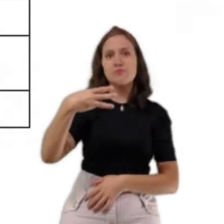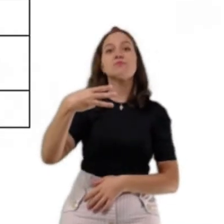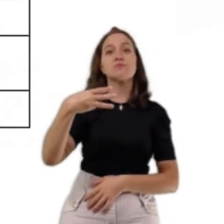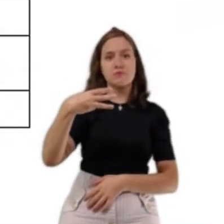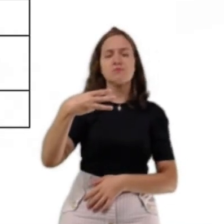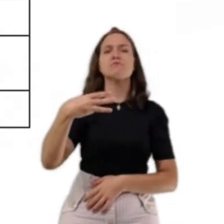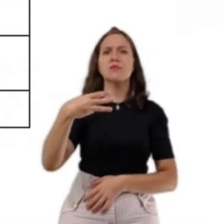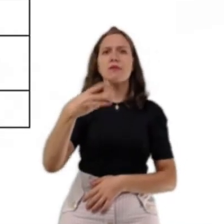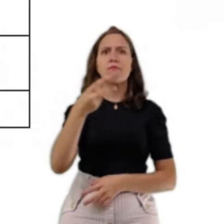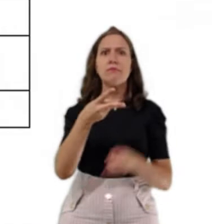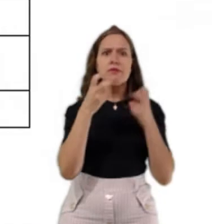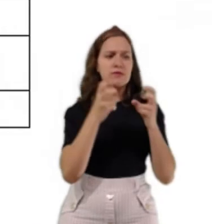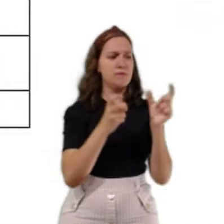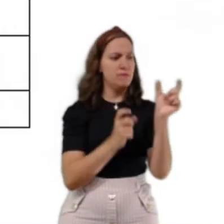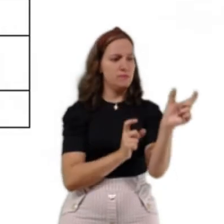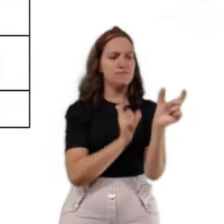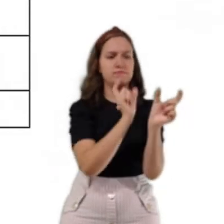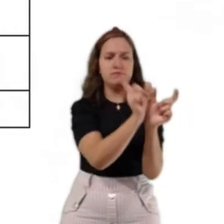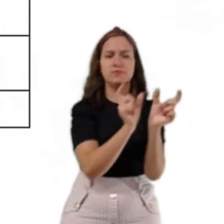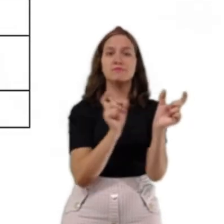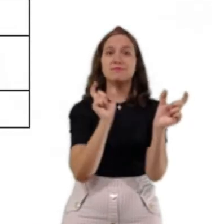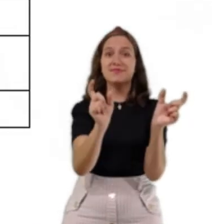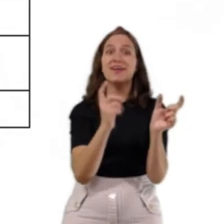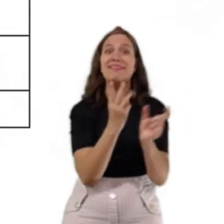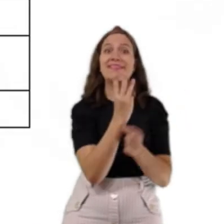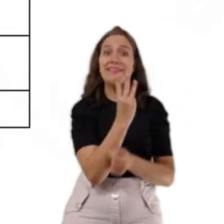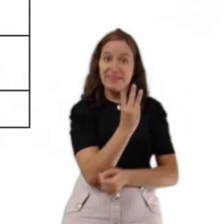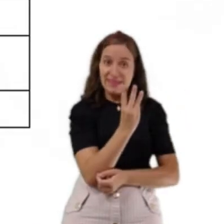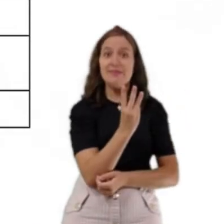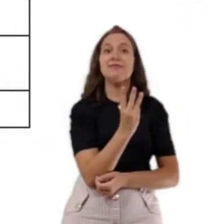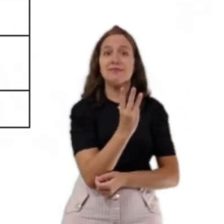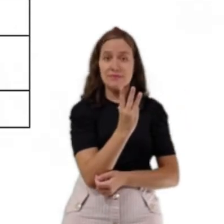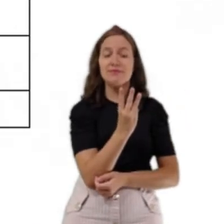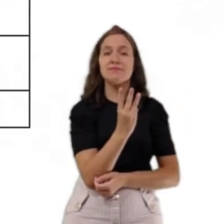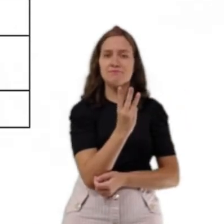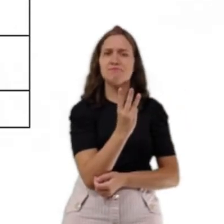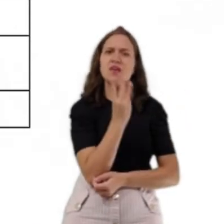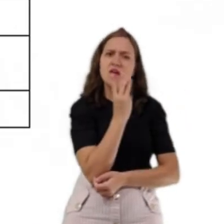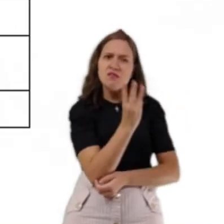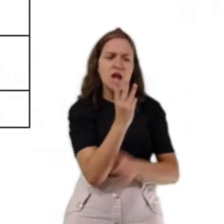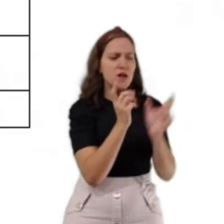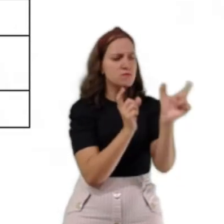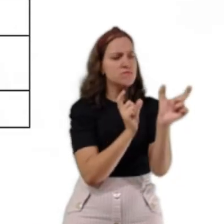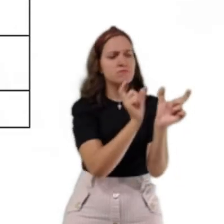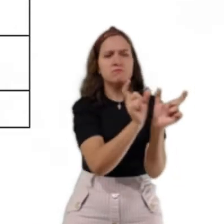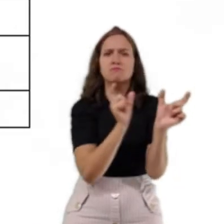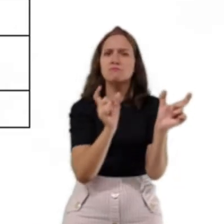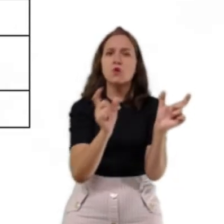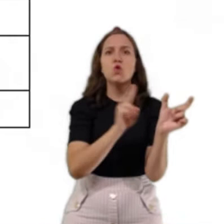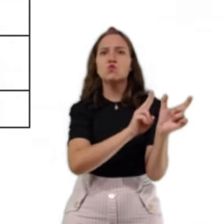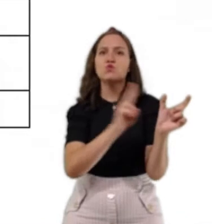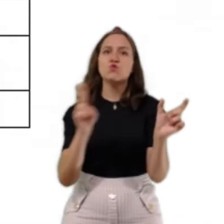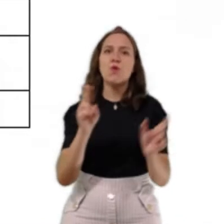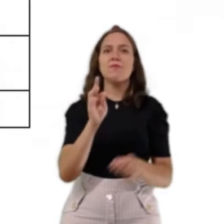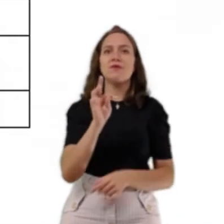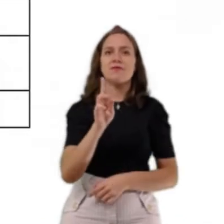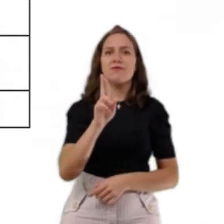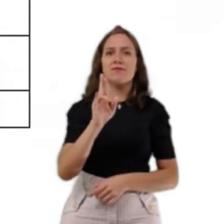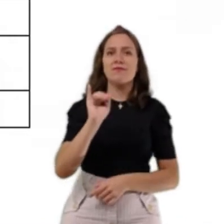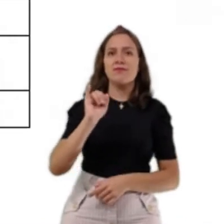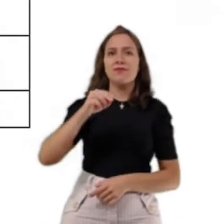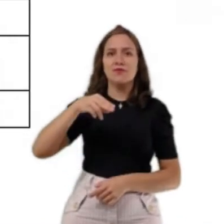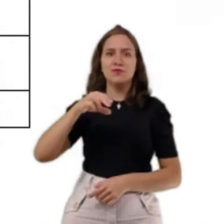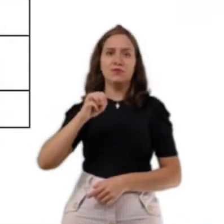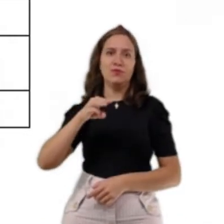Cubo Eu tenho três termos algébricos esses três termos algébricos a gente chama de o